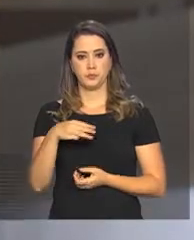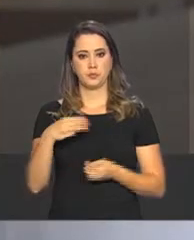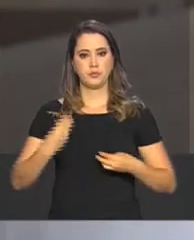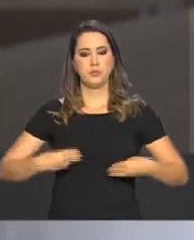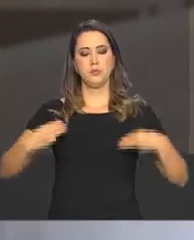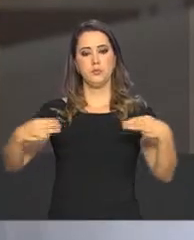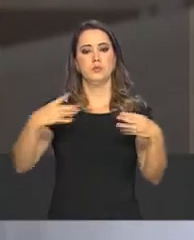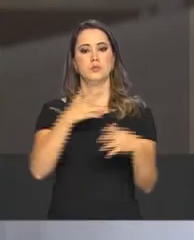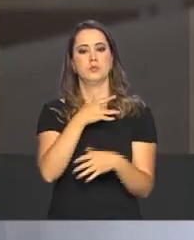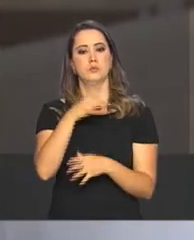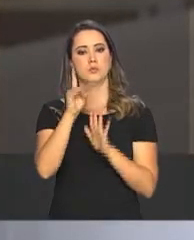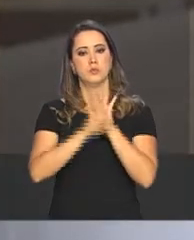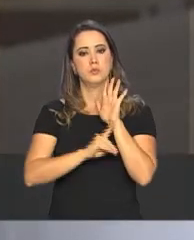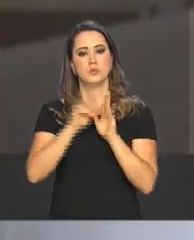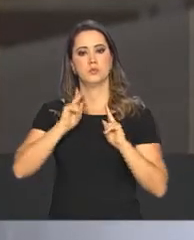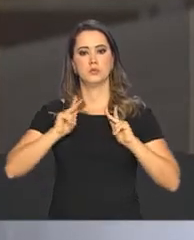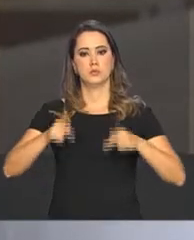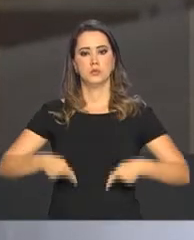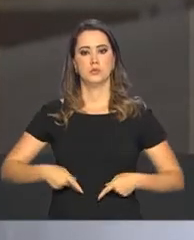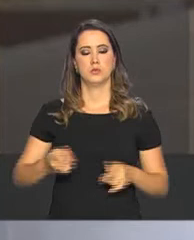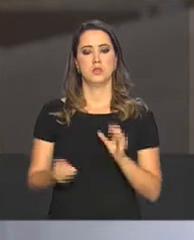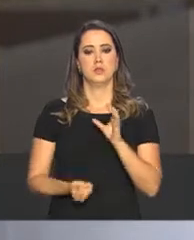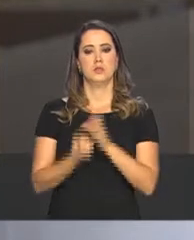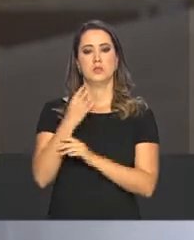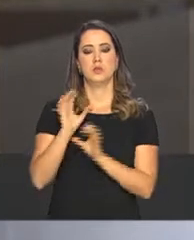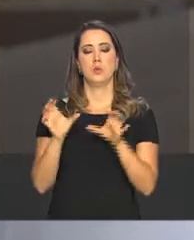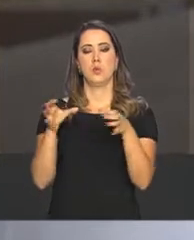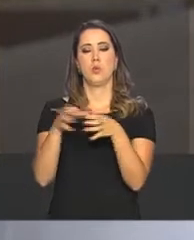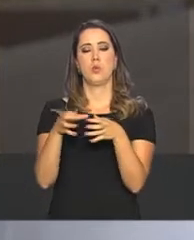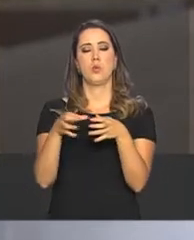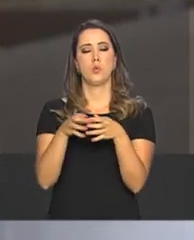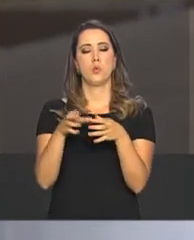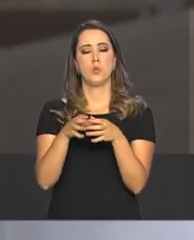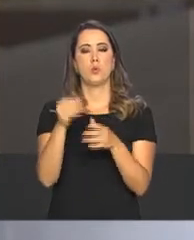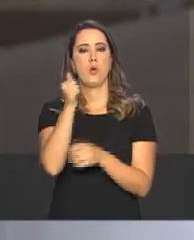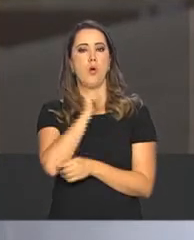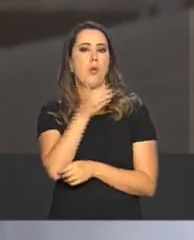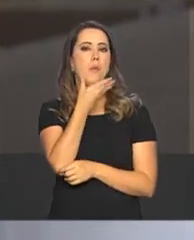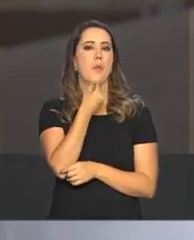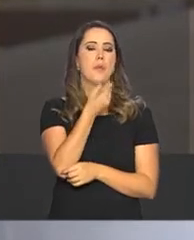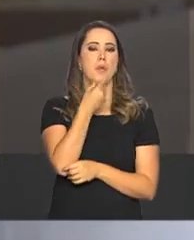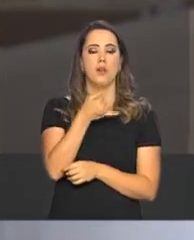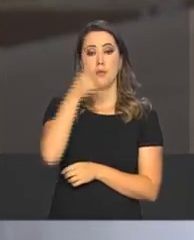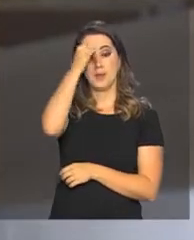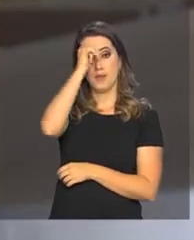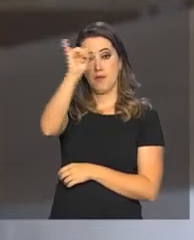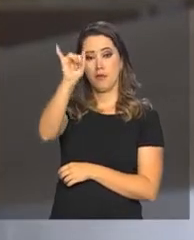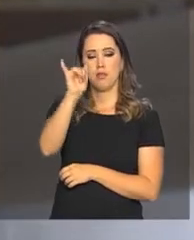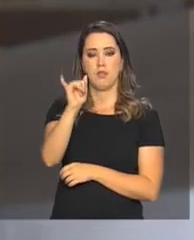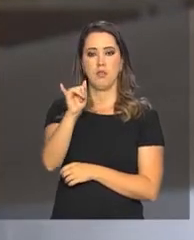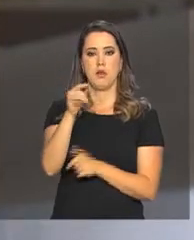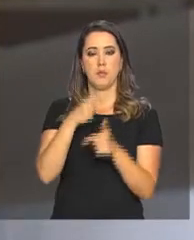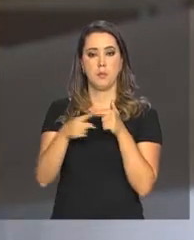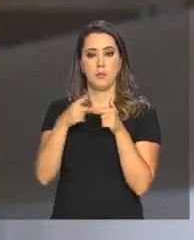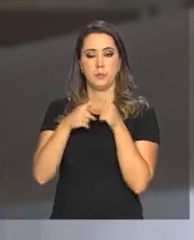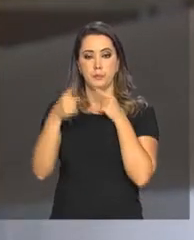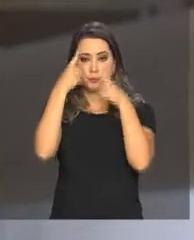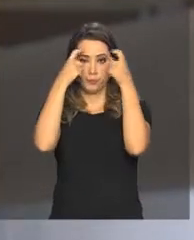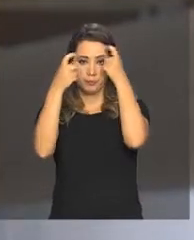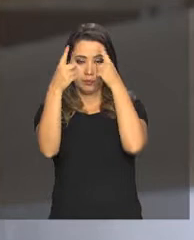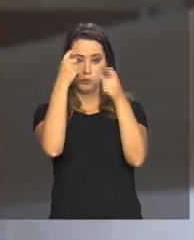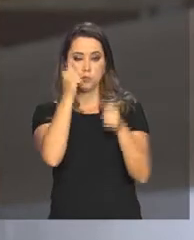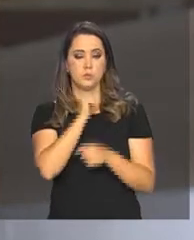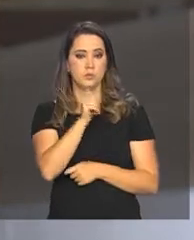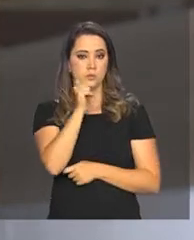dos direitos humanos vai criar um comitê de gênero para prevenir situações de violência contra a mulher o grupo vai ser